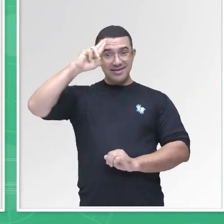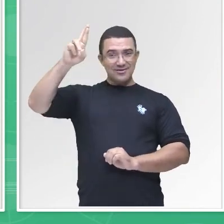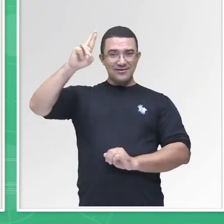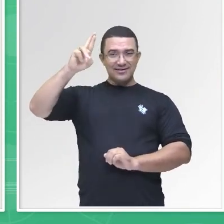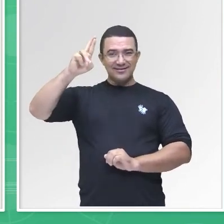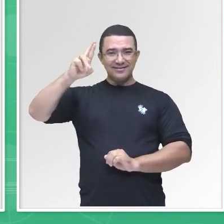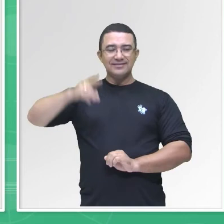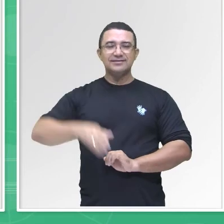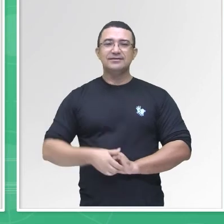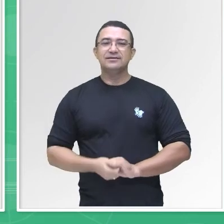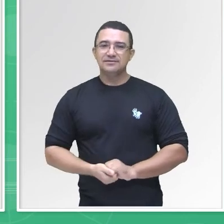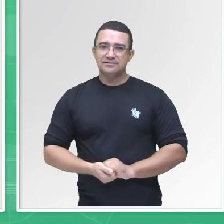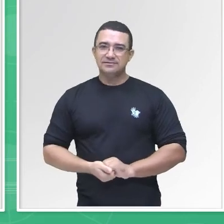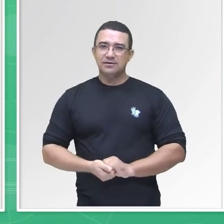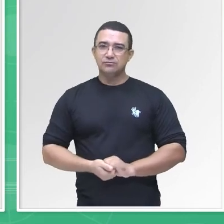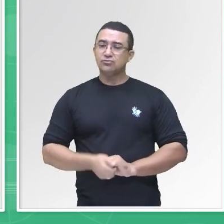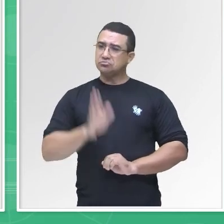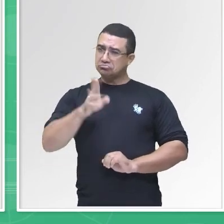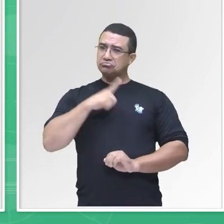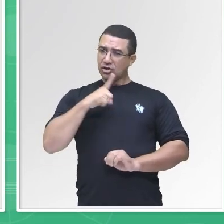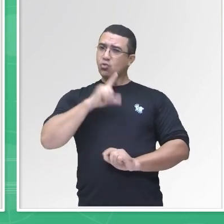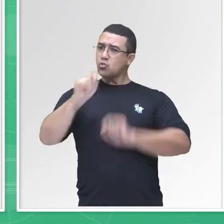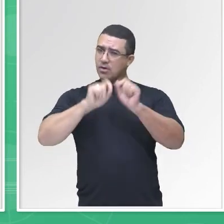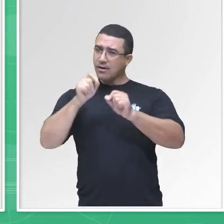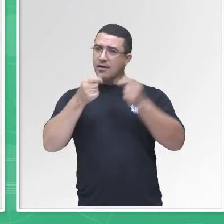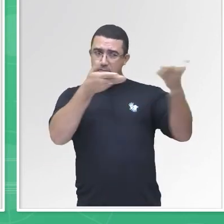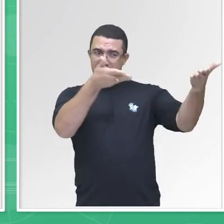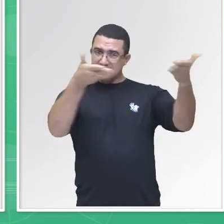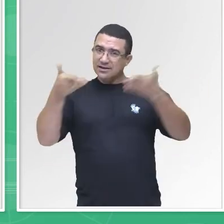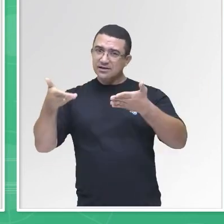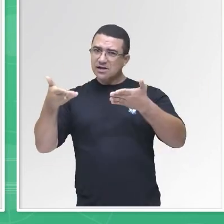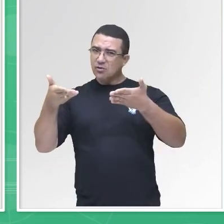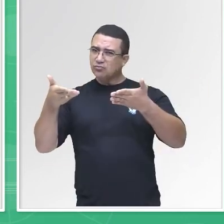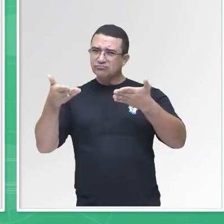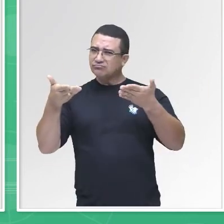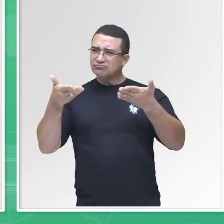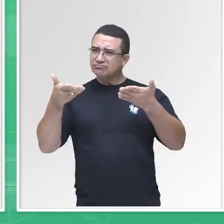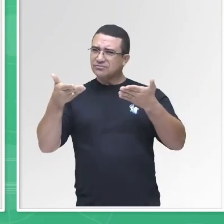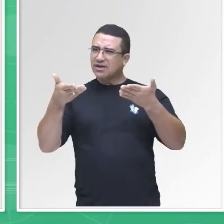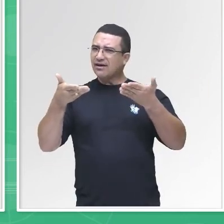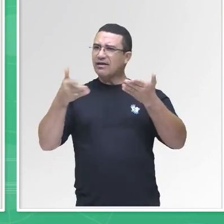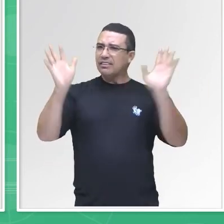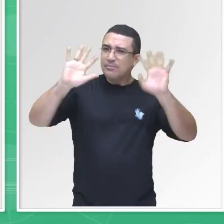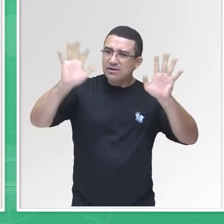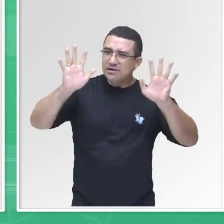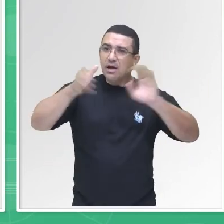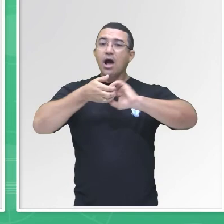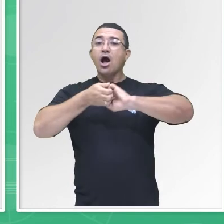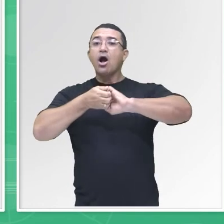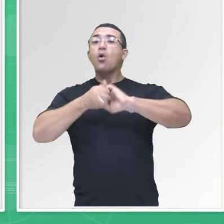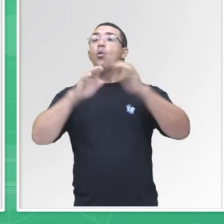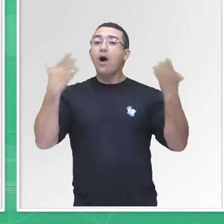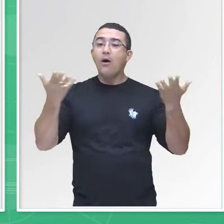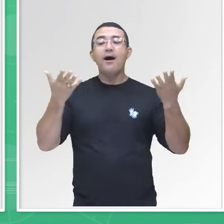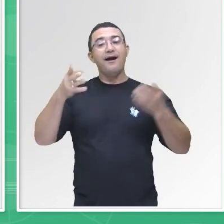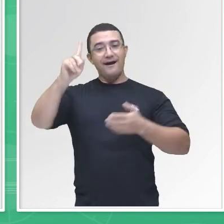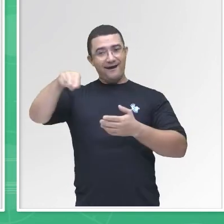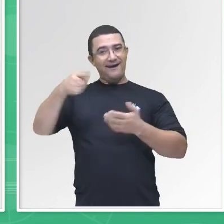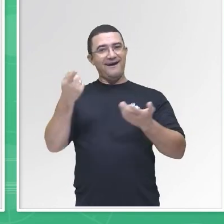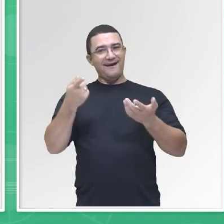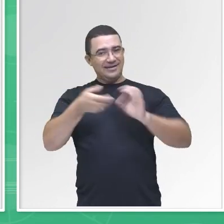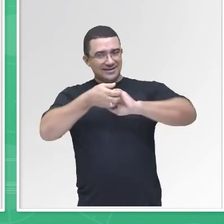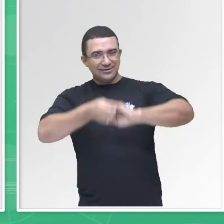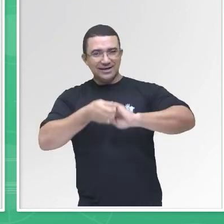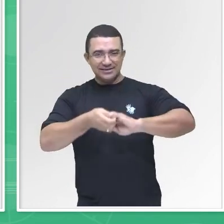Então, aqui nós já temos o quê? Uma apresentação, despedida ou um saludo. Opa, eu descobri aqui uma saudação, que no espanhol